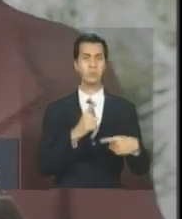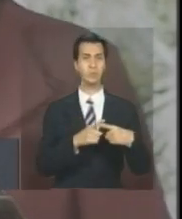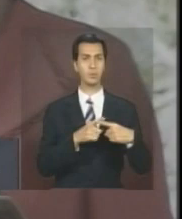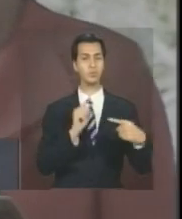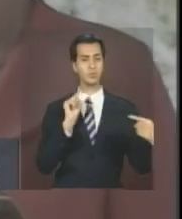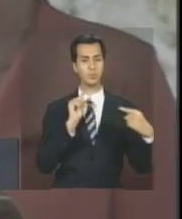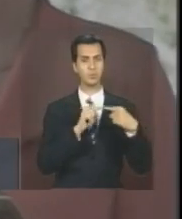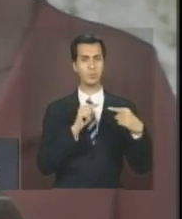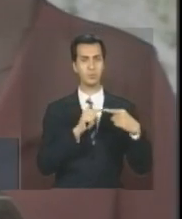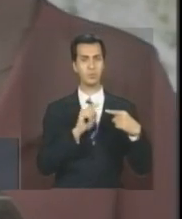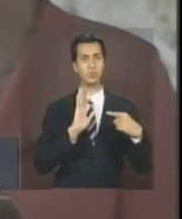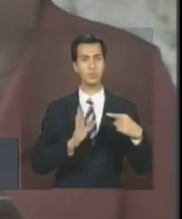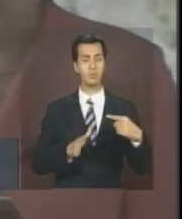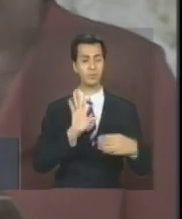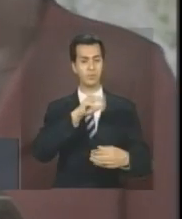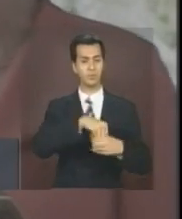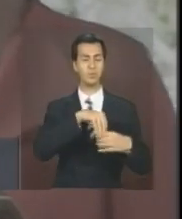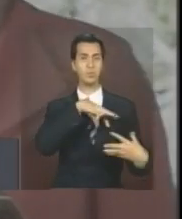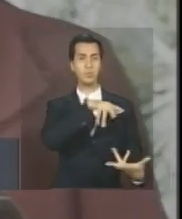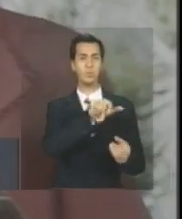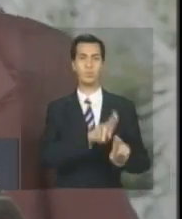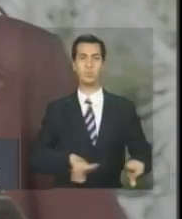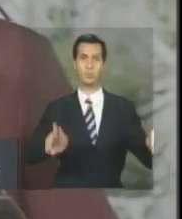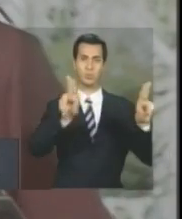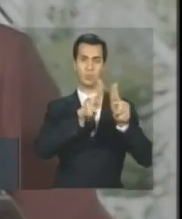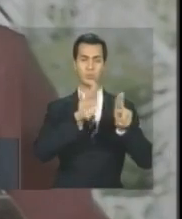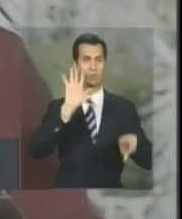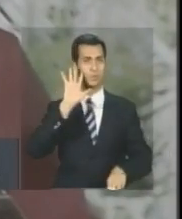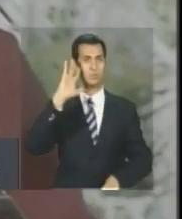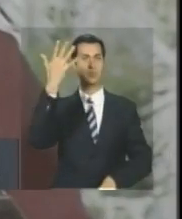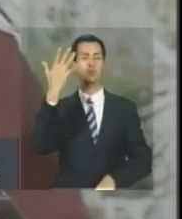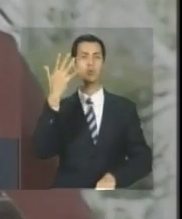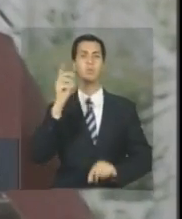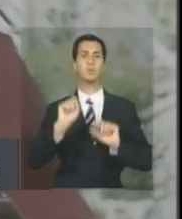decisão tomada no âmbito da ONU, que reflete a nova